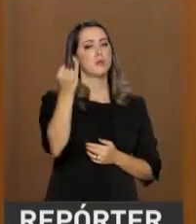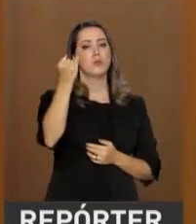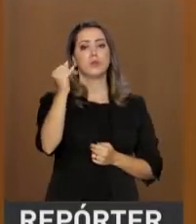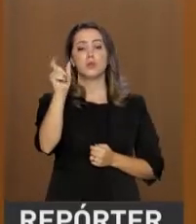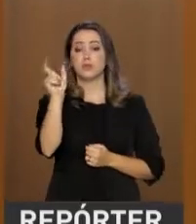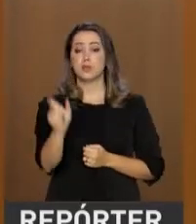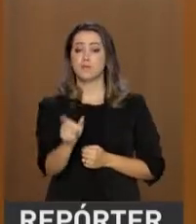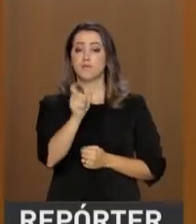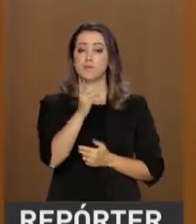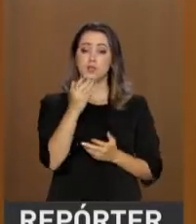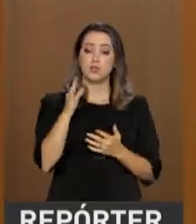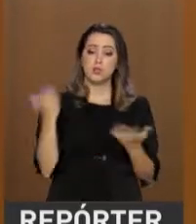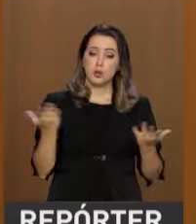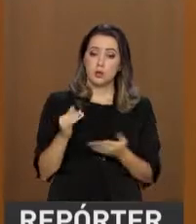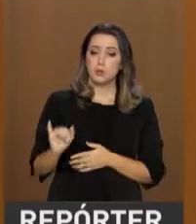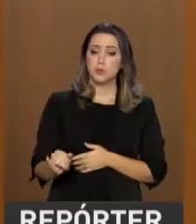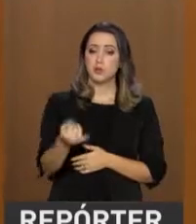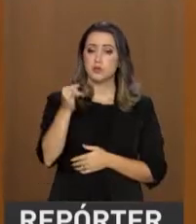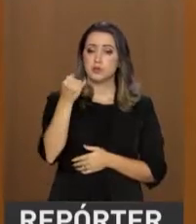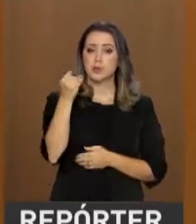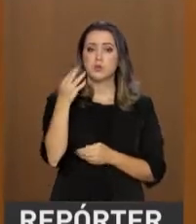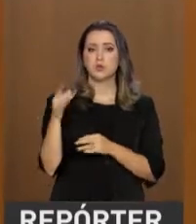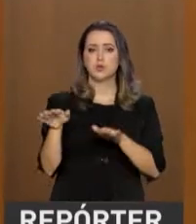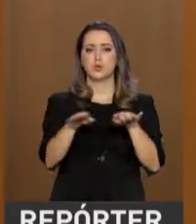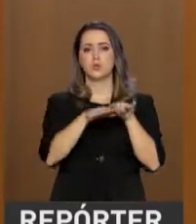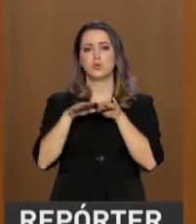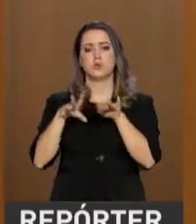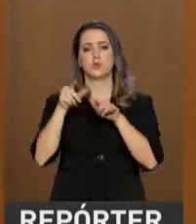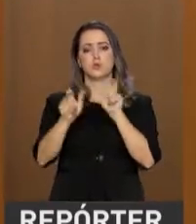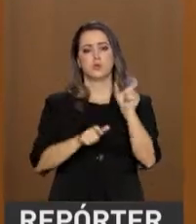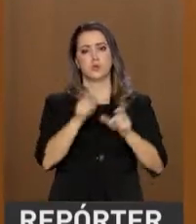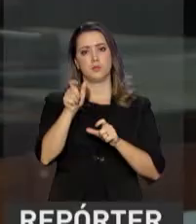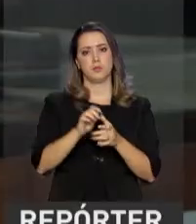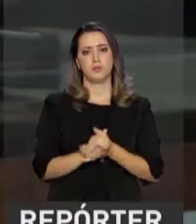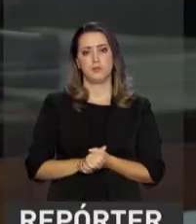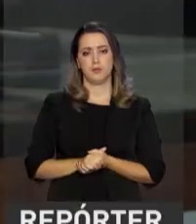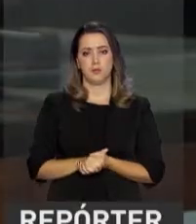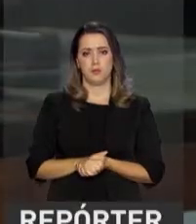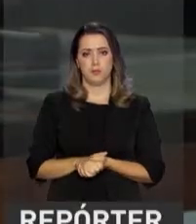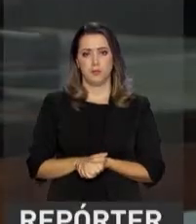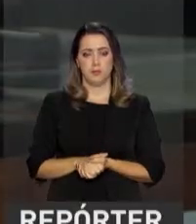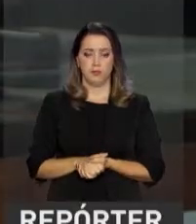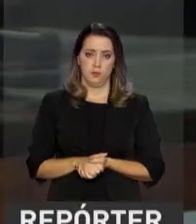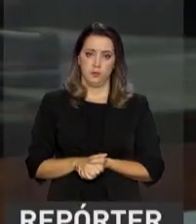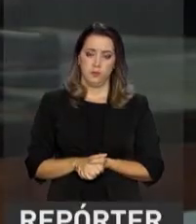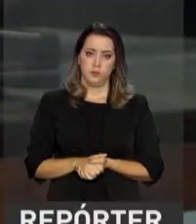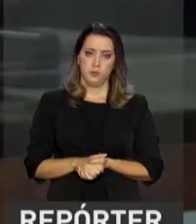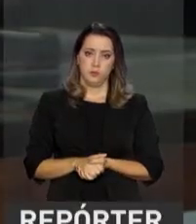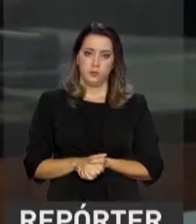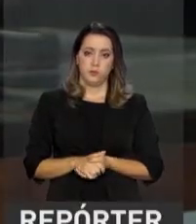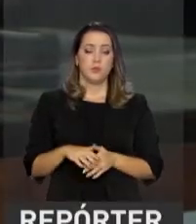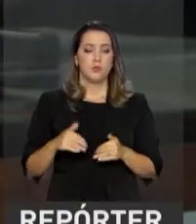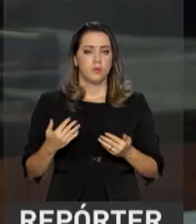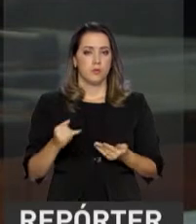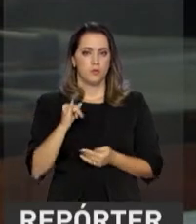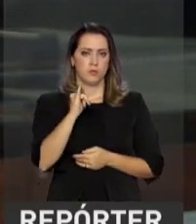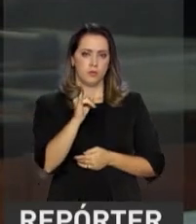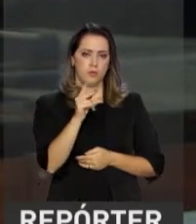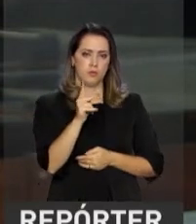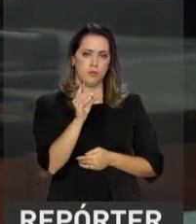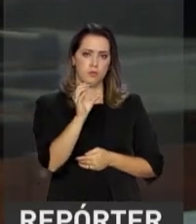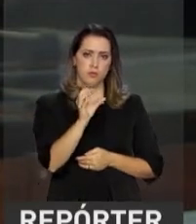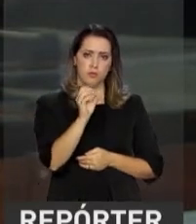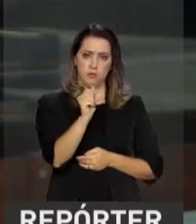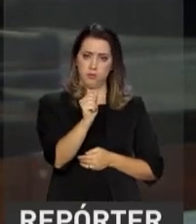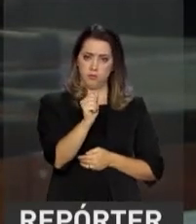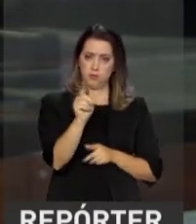e que essas oportunidades sejam iguais para todos os brasileiros. O IPCA, Índice de Preço ao